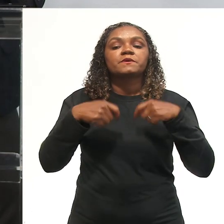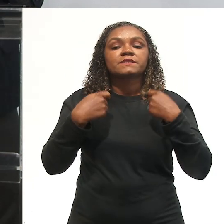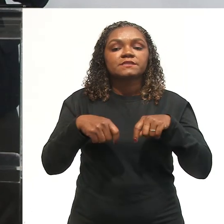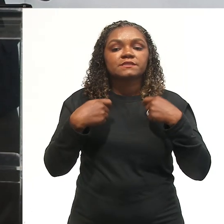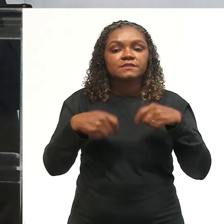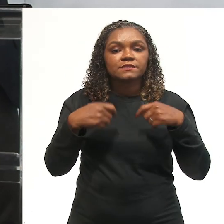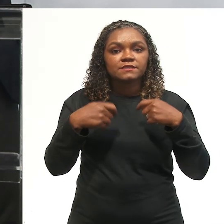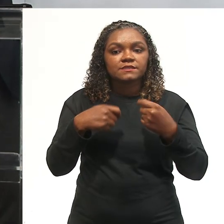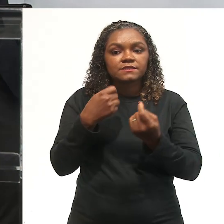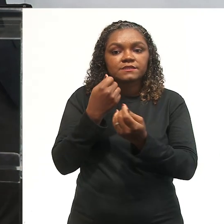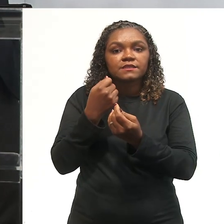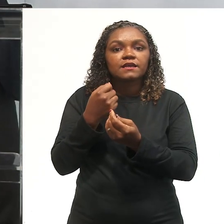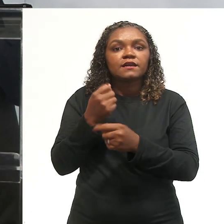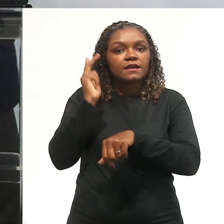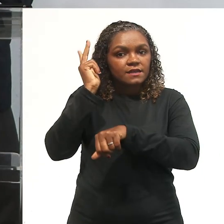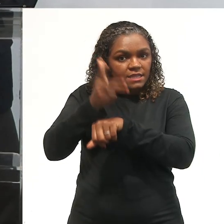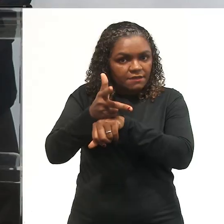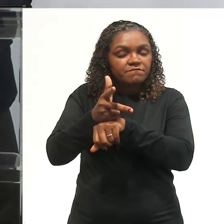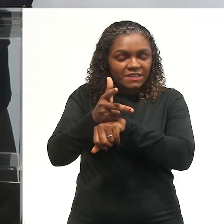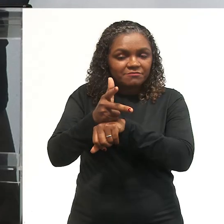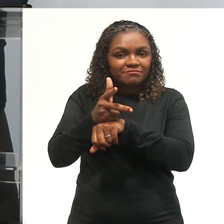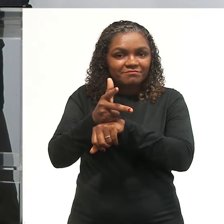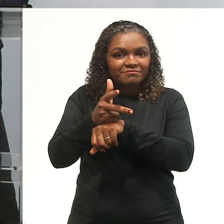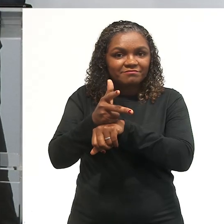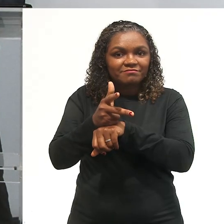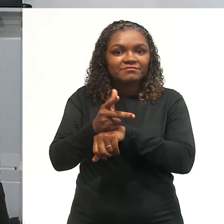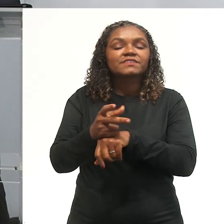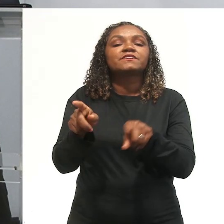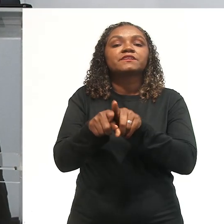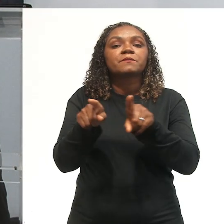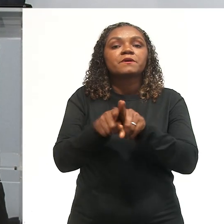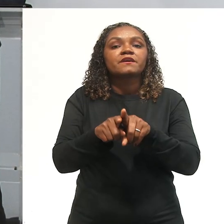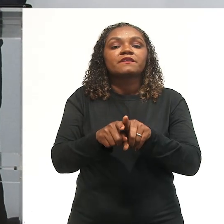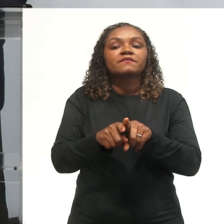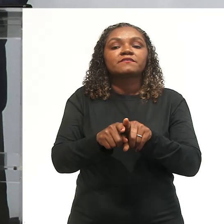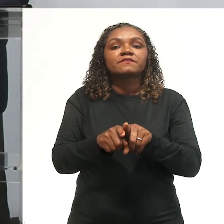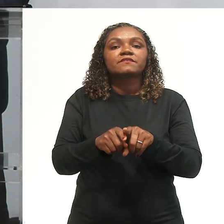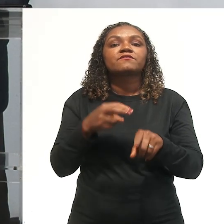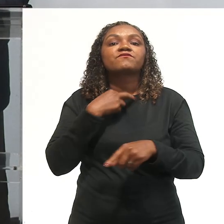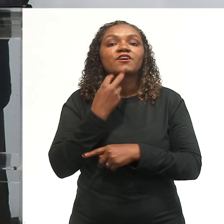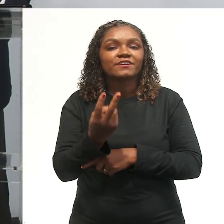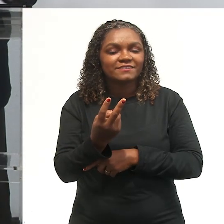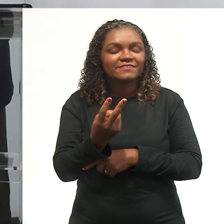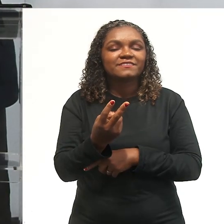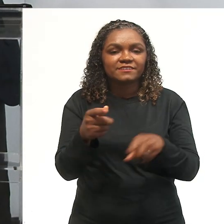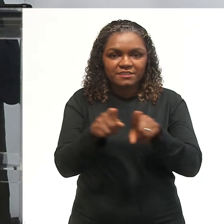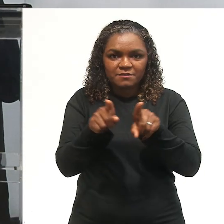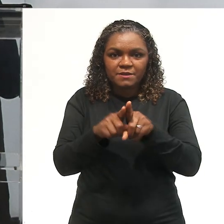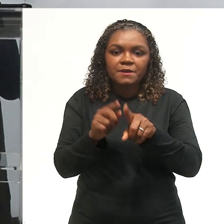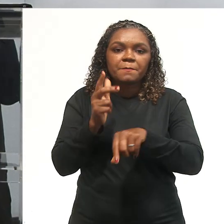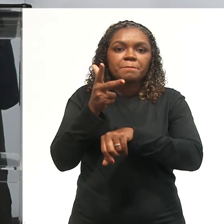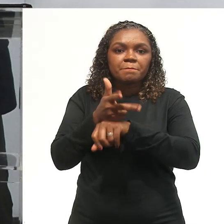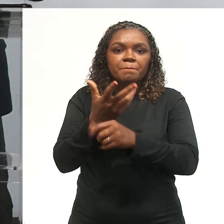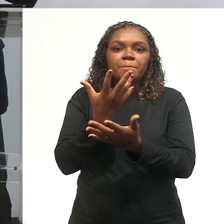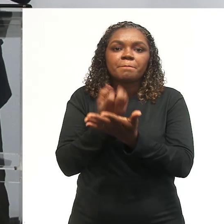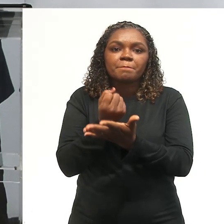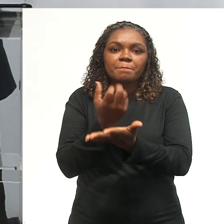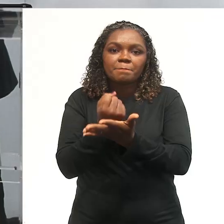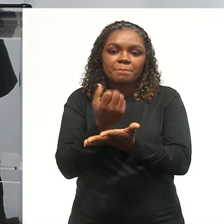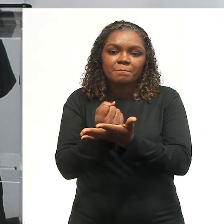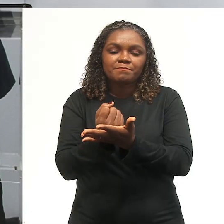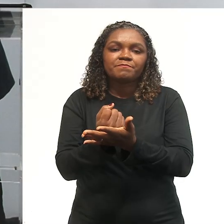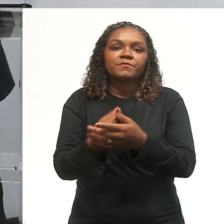gravada por áudio e vídeo, segundo o artigo 17. Mas não só isso, ela também precisa ser